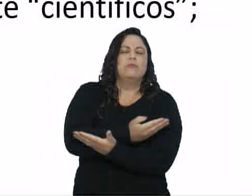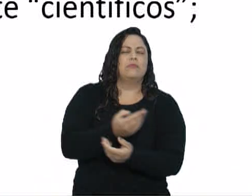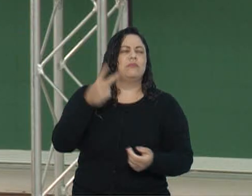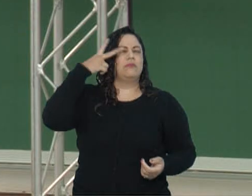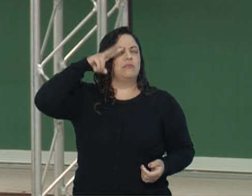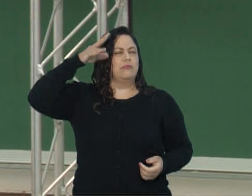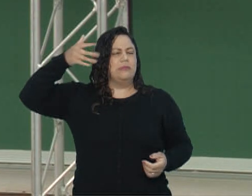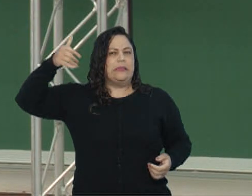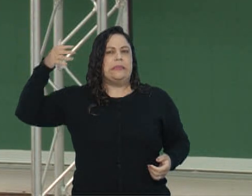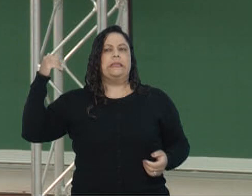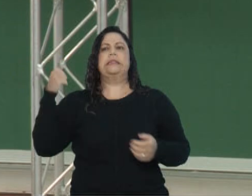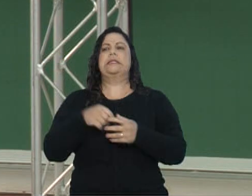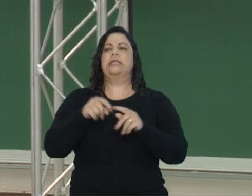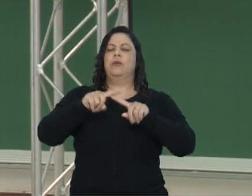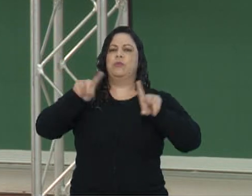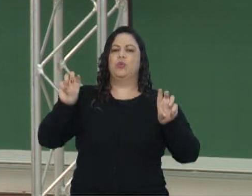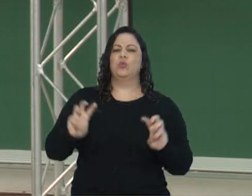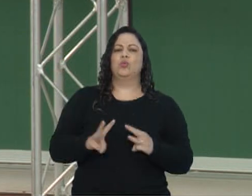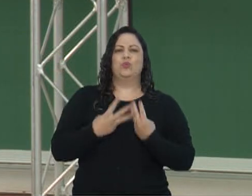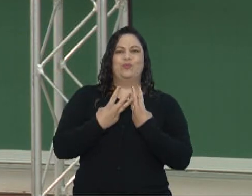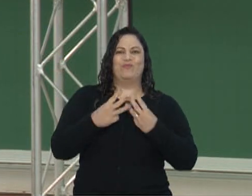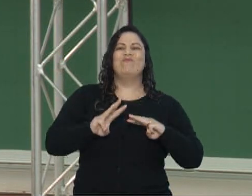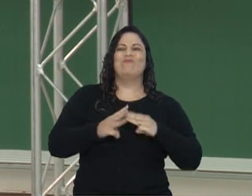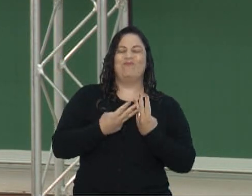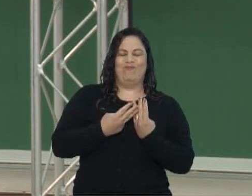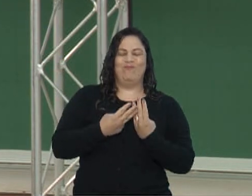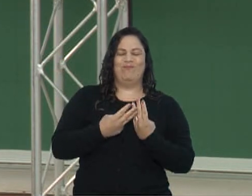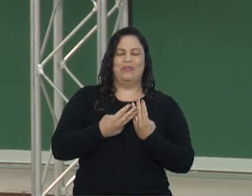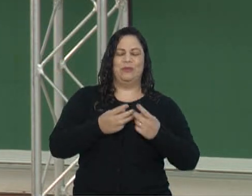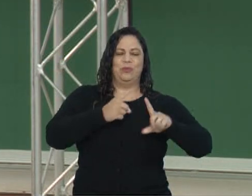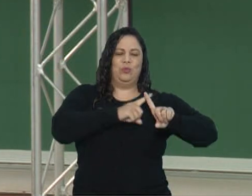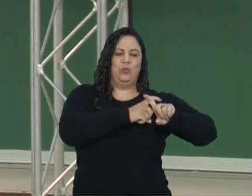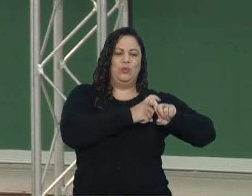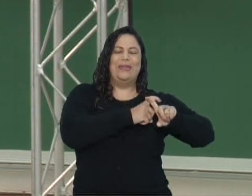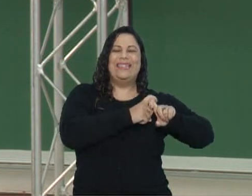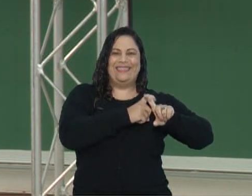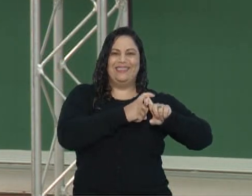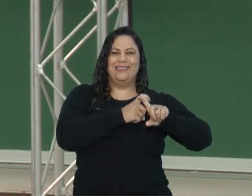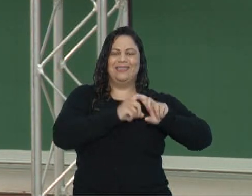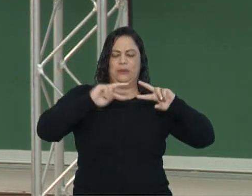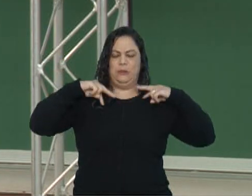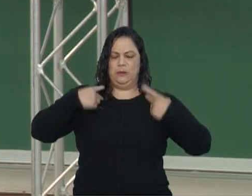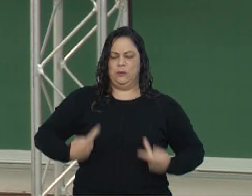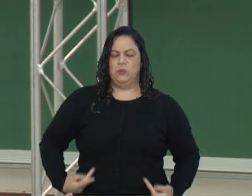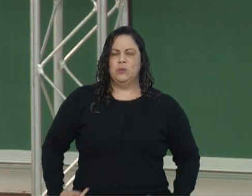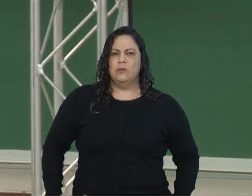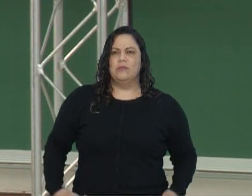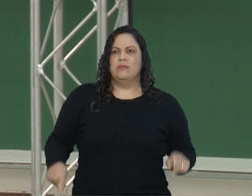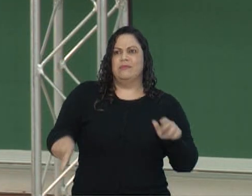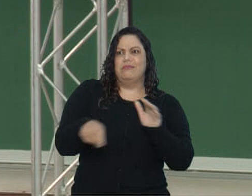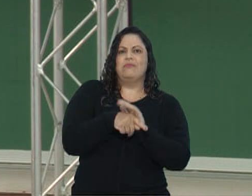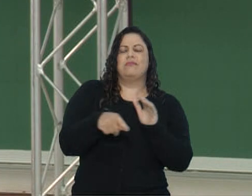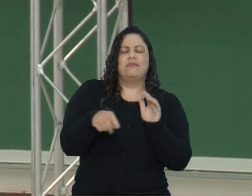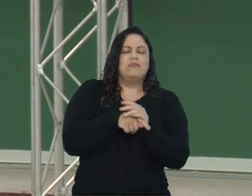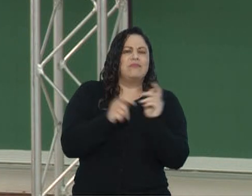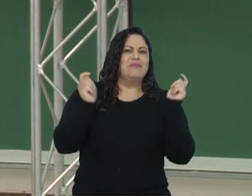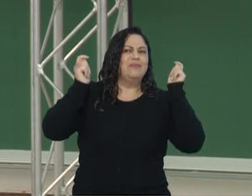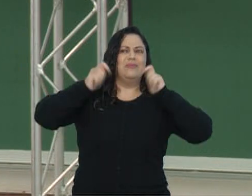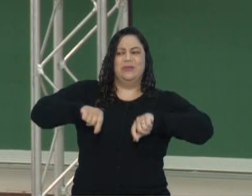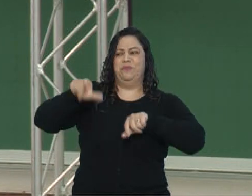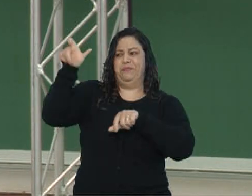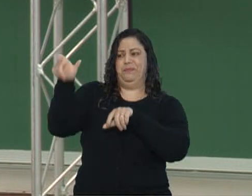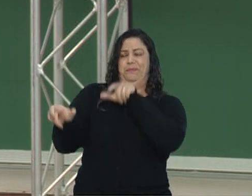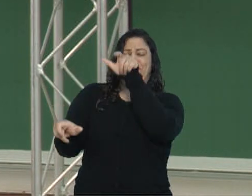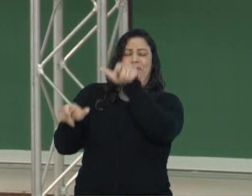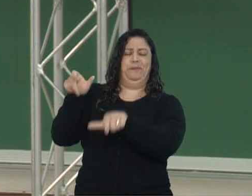tinha, infelizmente, com os judeus, por exemplo, no nazismo, né? Onde o ser humano era tido muito como, né, um ser